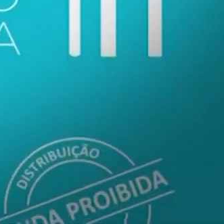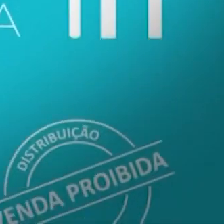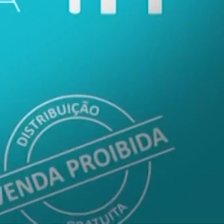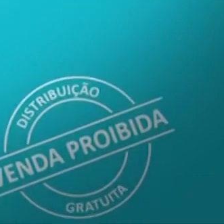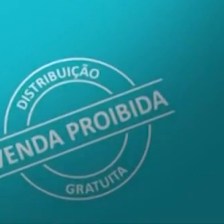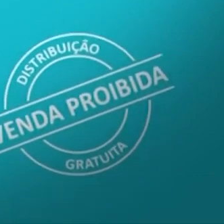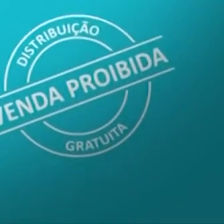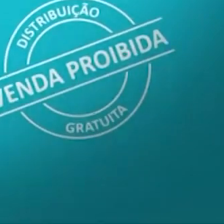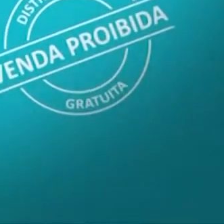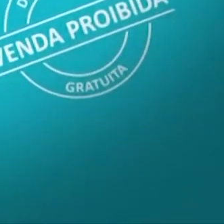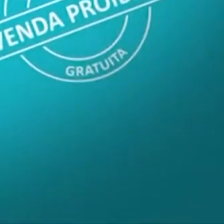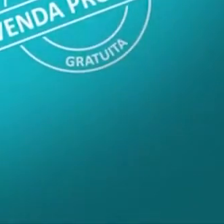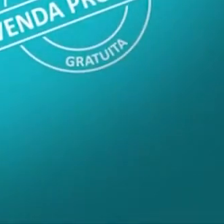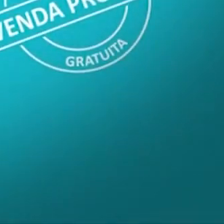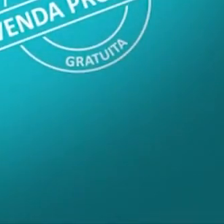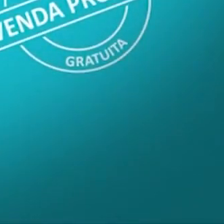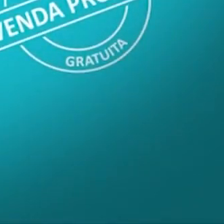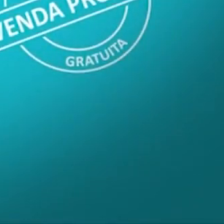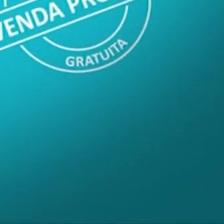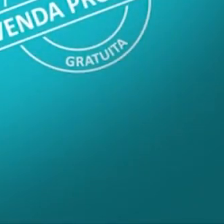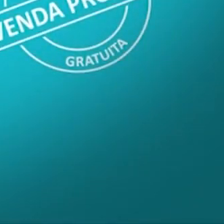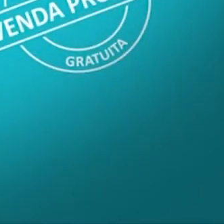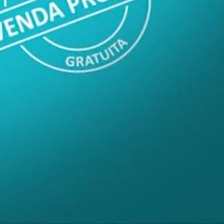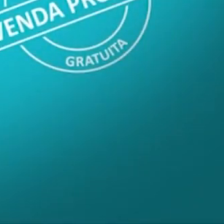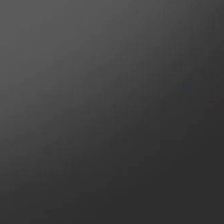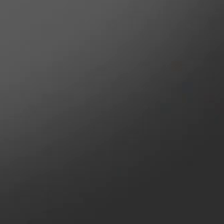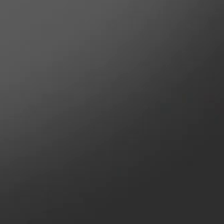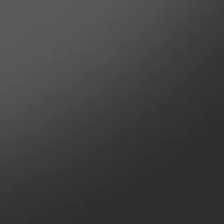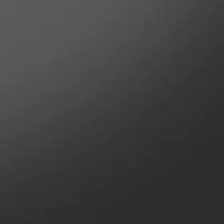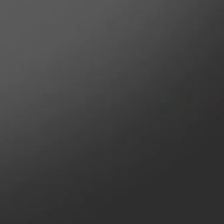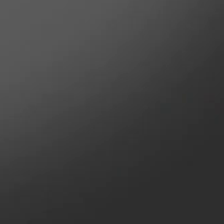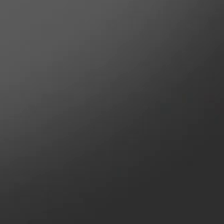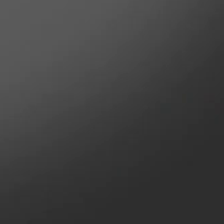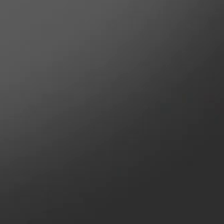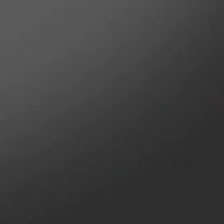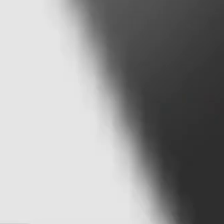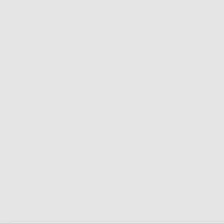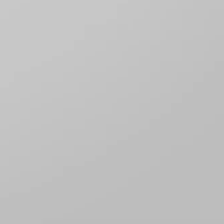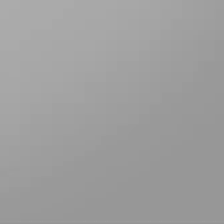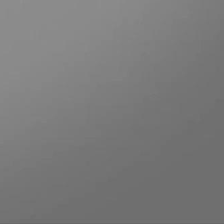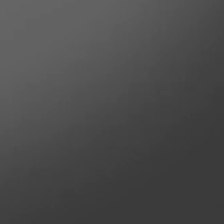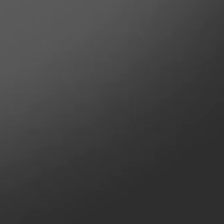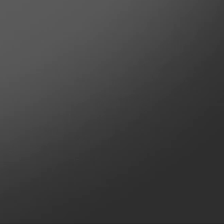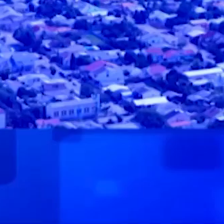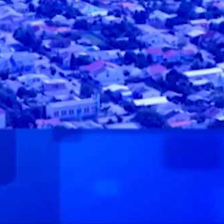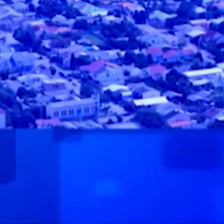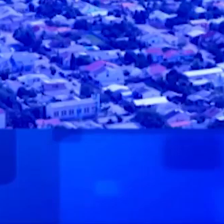muitos outros conselhos valiosos sobre a alimentação saudável. Vale a pena conferir.